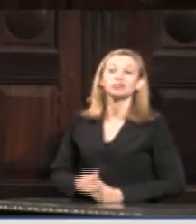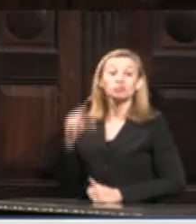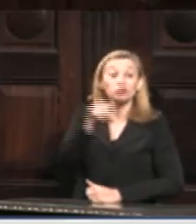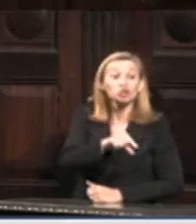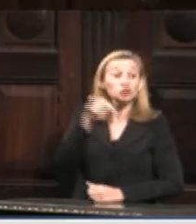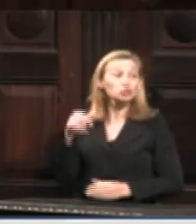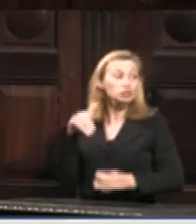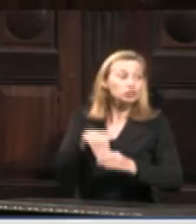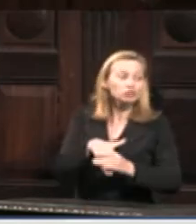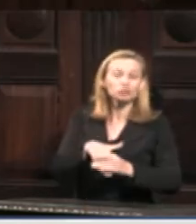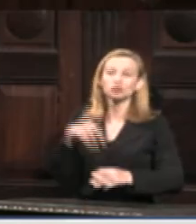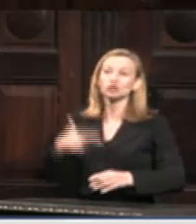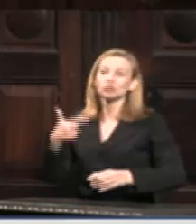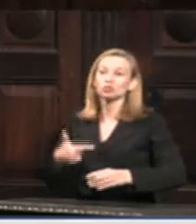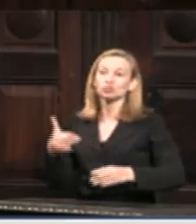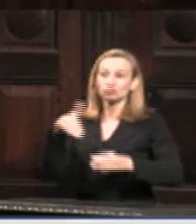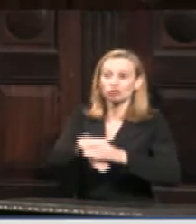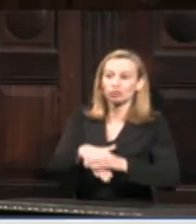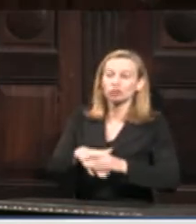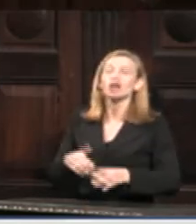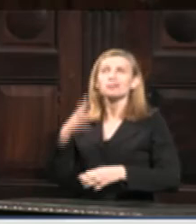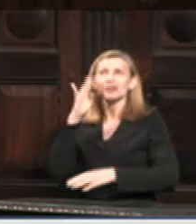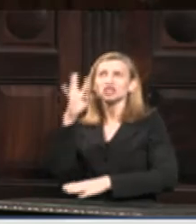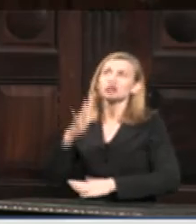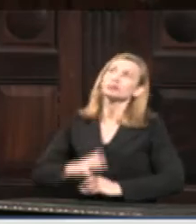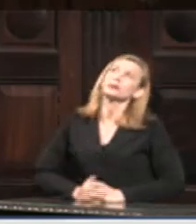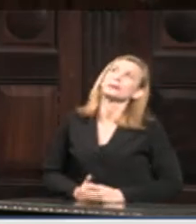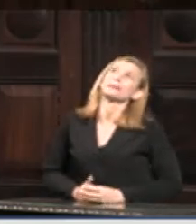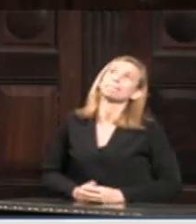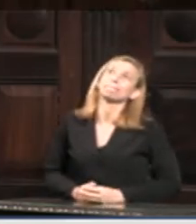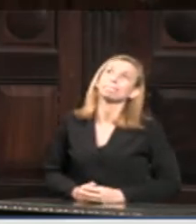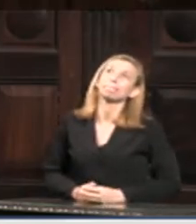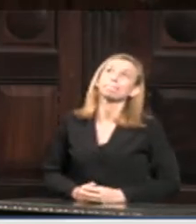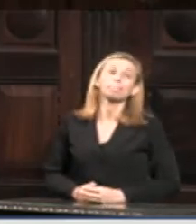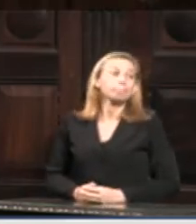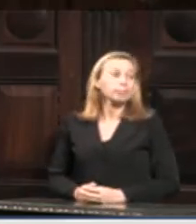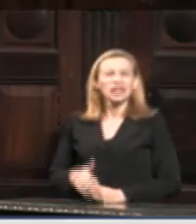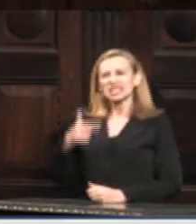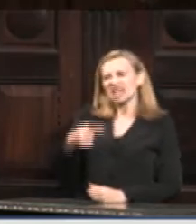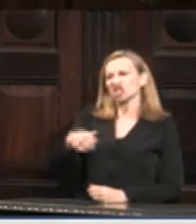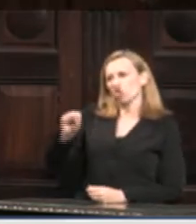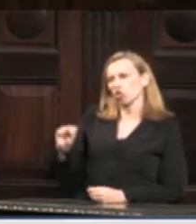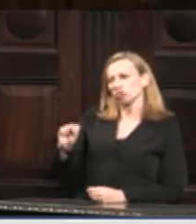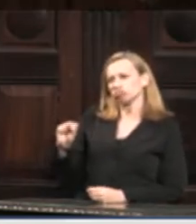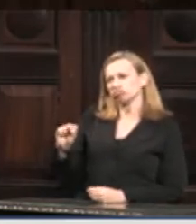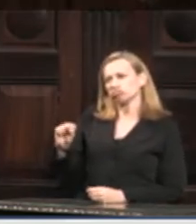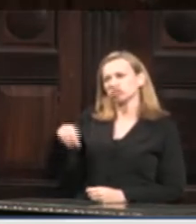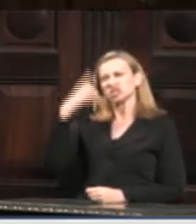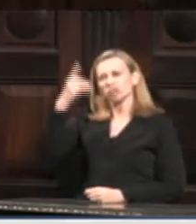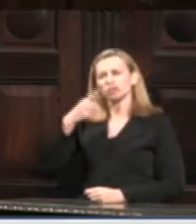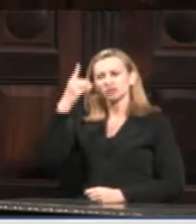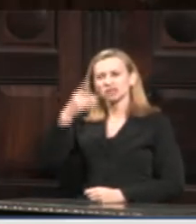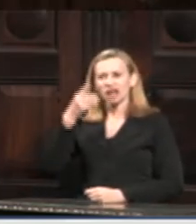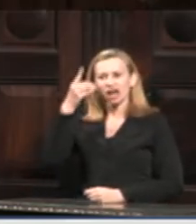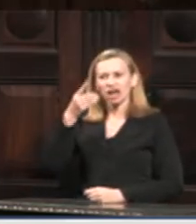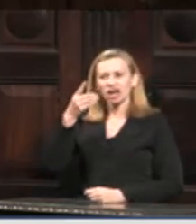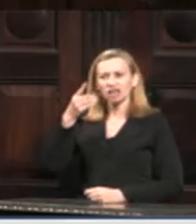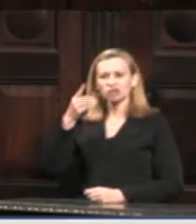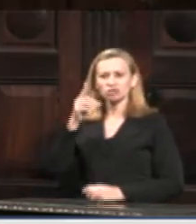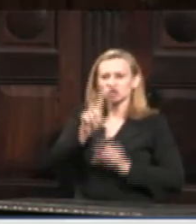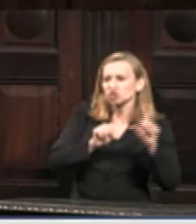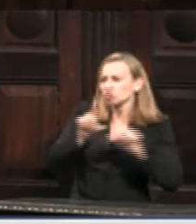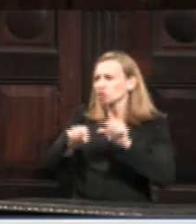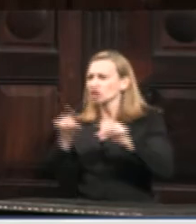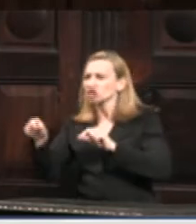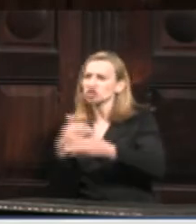de segundo turno. Imaginemos, tivéssemos 7, 8 deputados avulsos